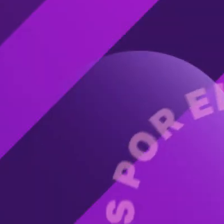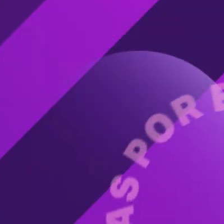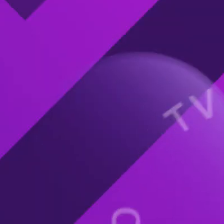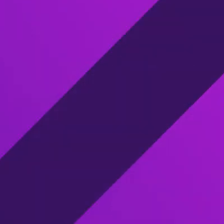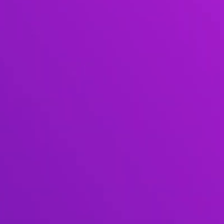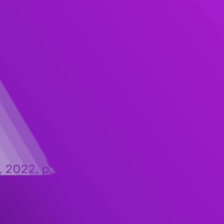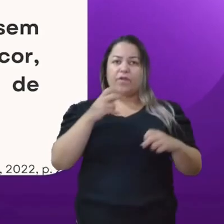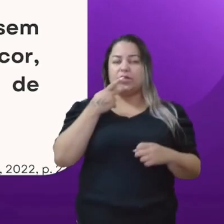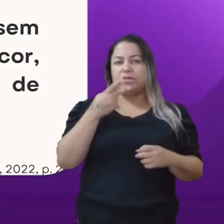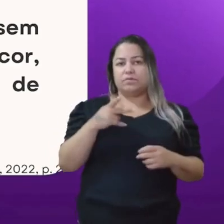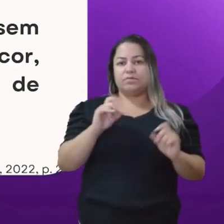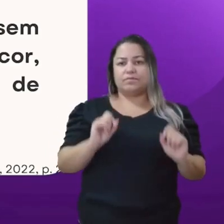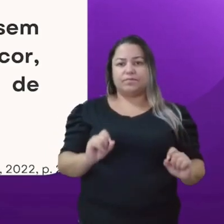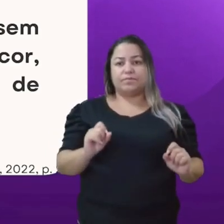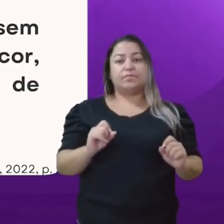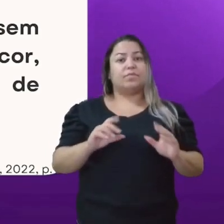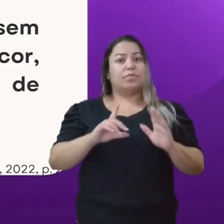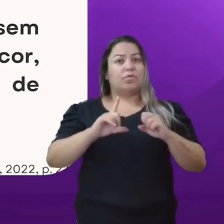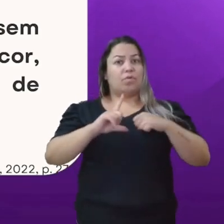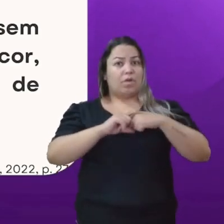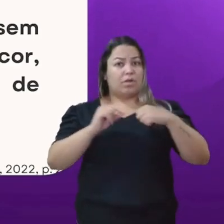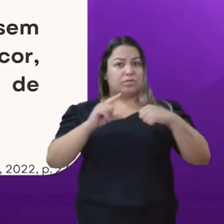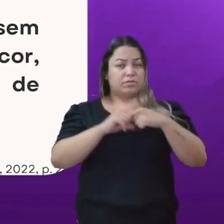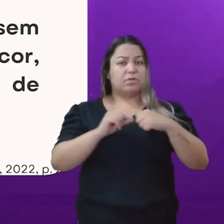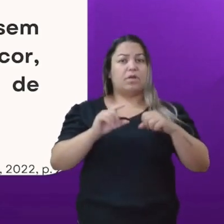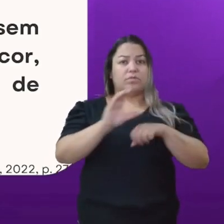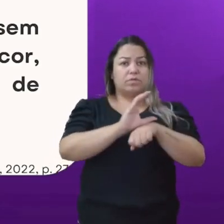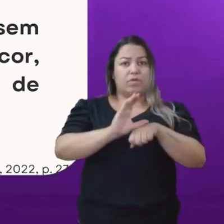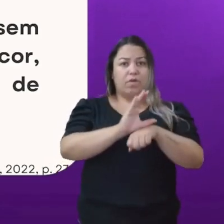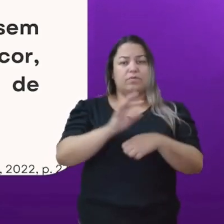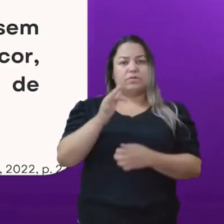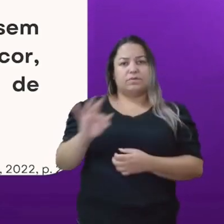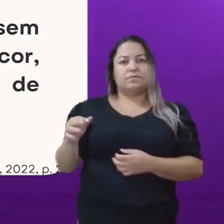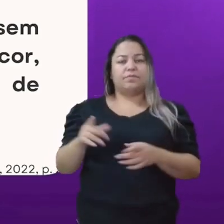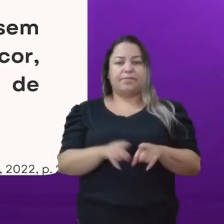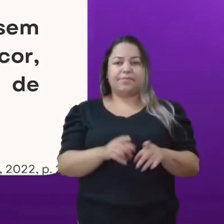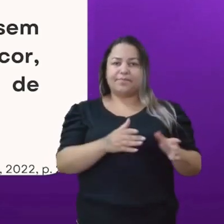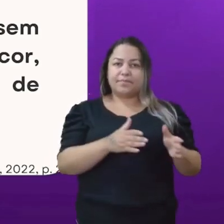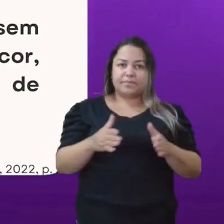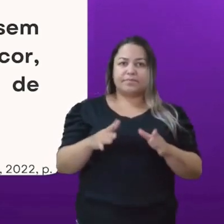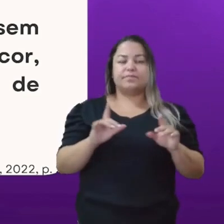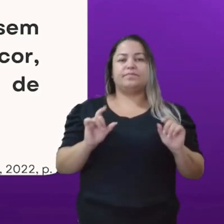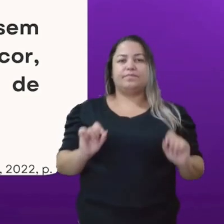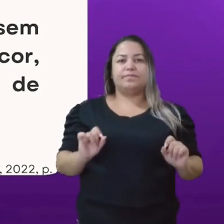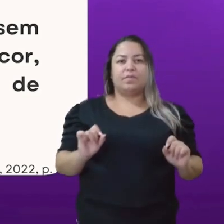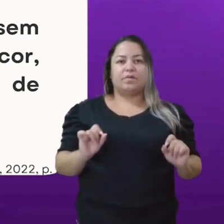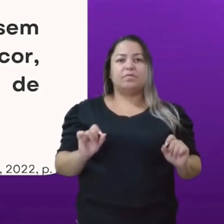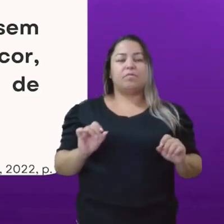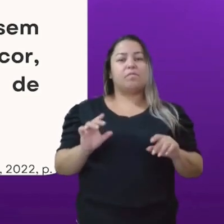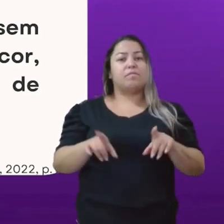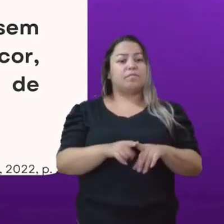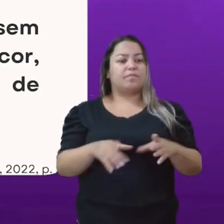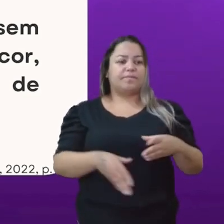responsabilização penal. Aqui eu trouxe o artigo 3º da Constituição Federal. Eu trouxe 2 incisos especificamente que vão constituir o que